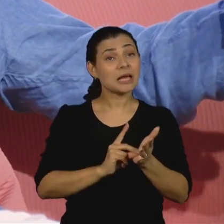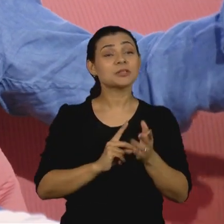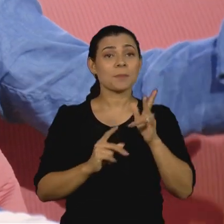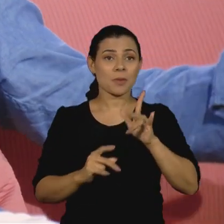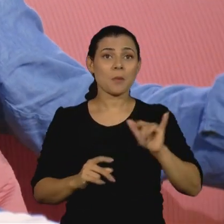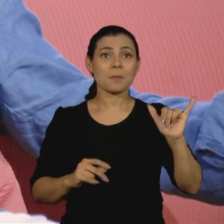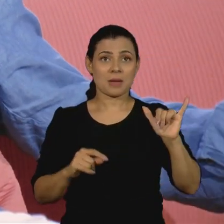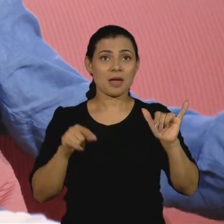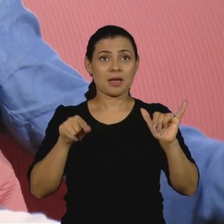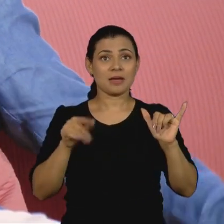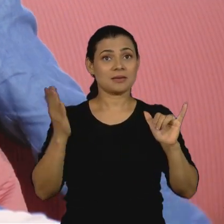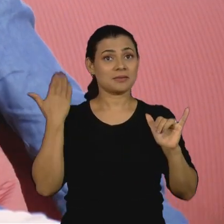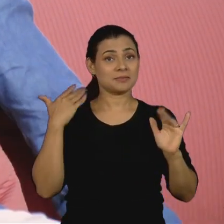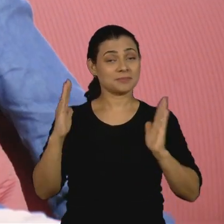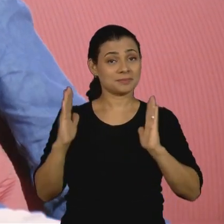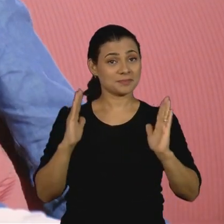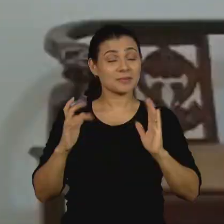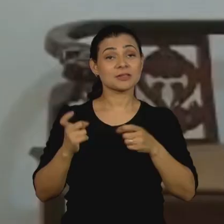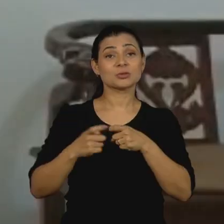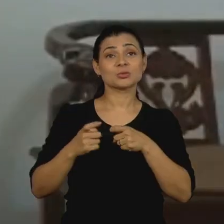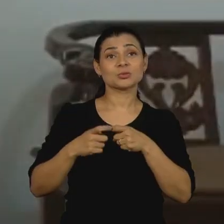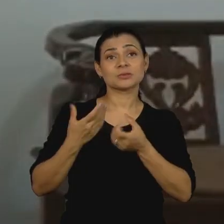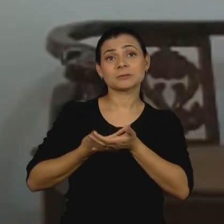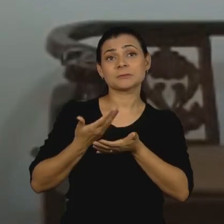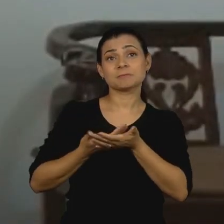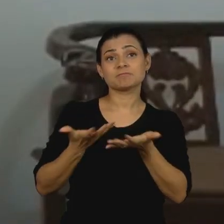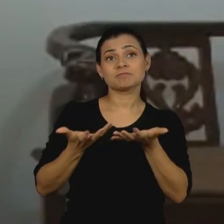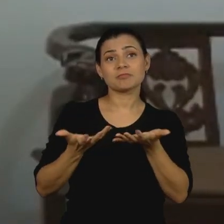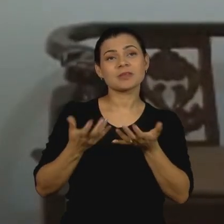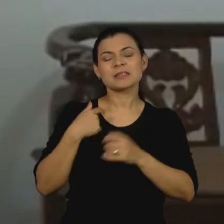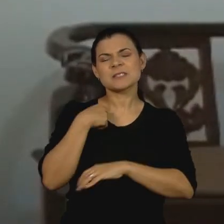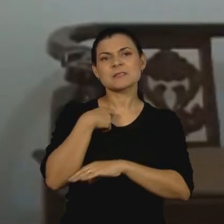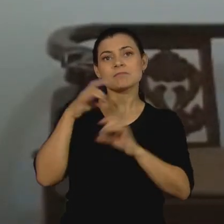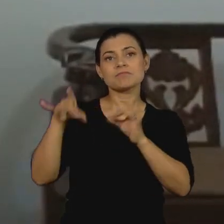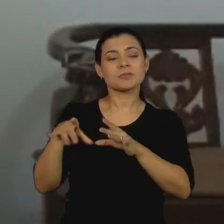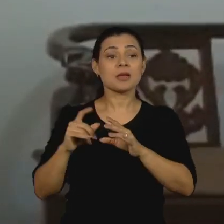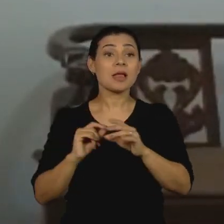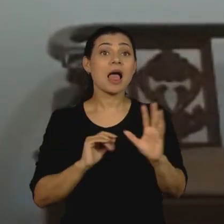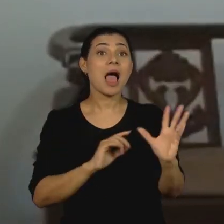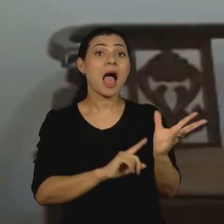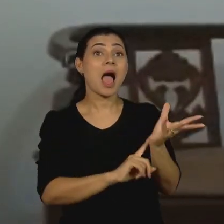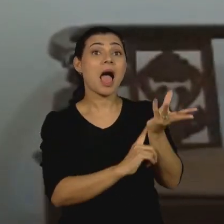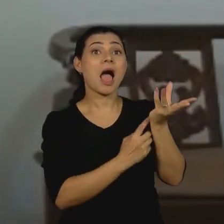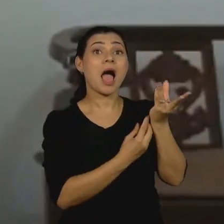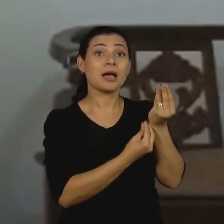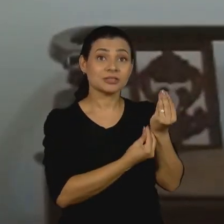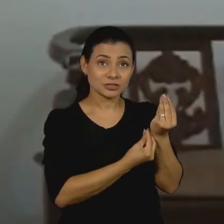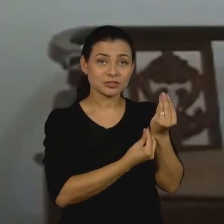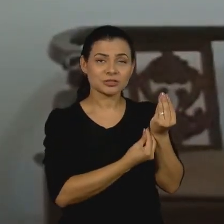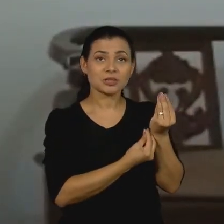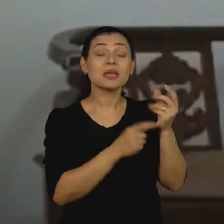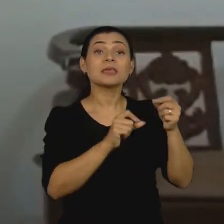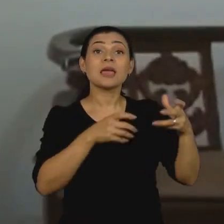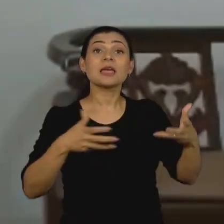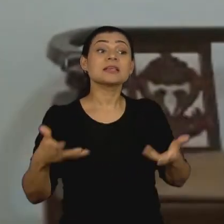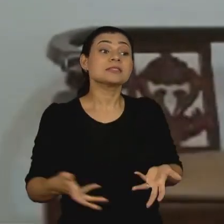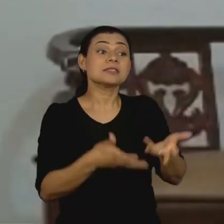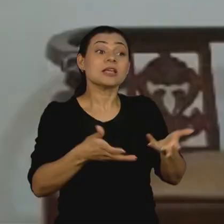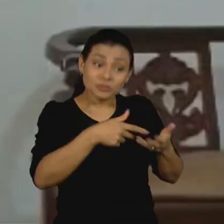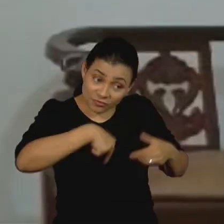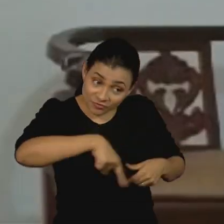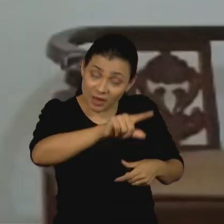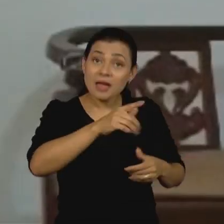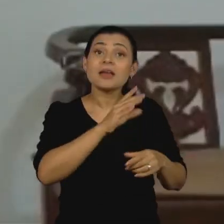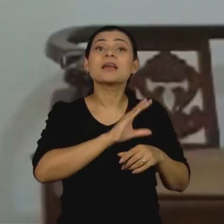para pagar a medicina, ele foi fazer arte dramática. E quem incentivou ele a ser